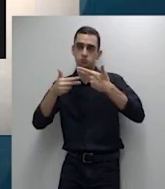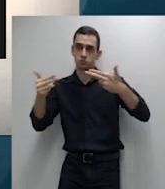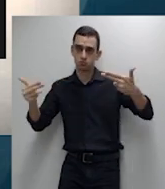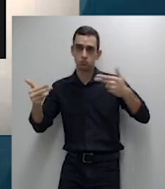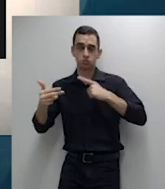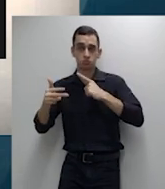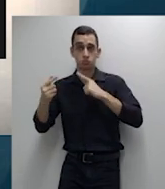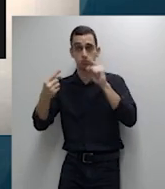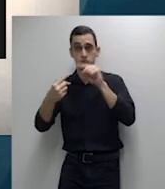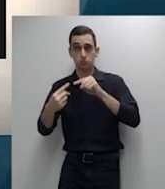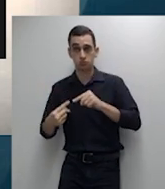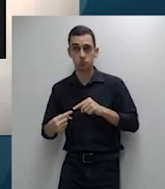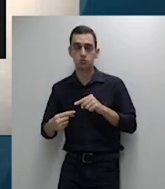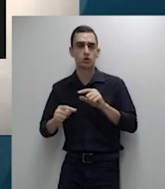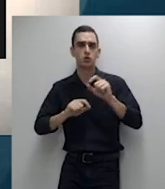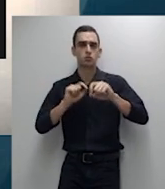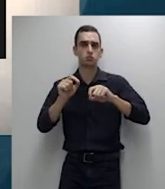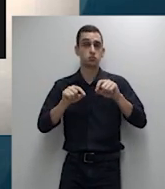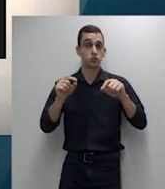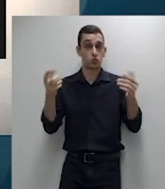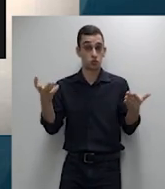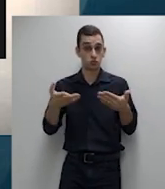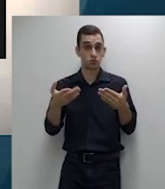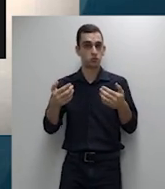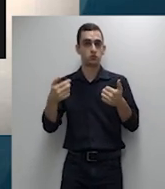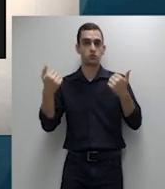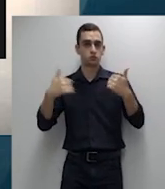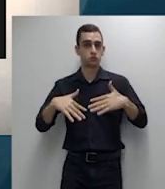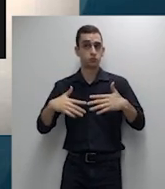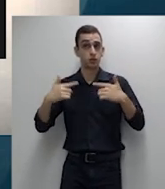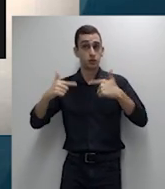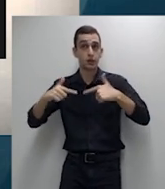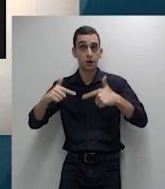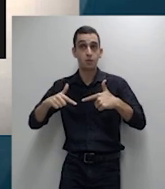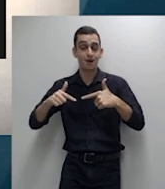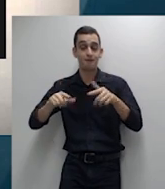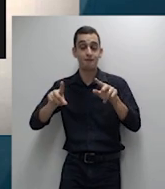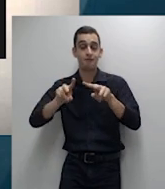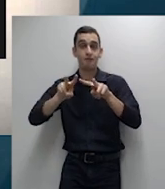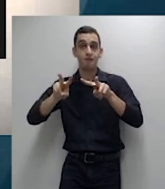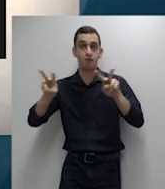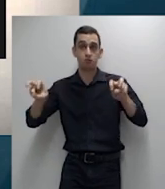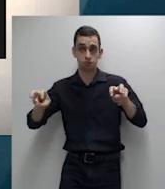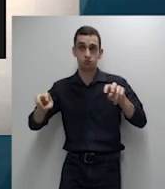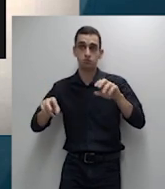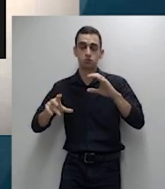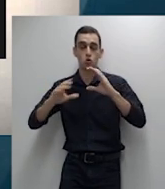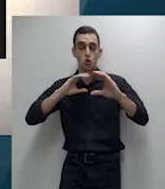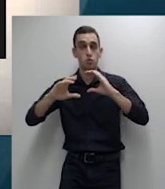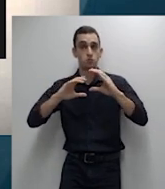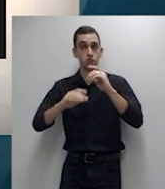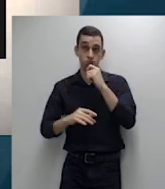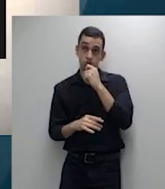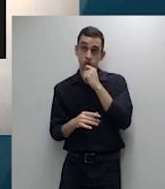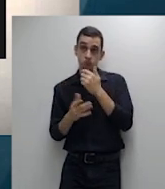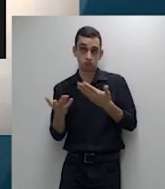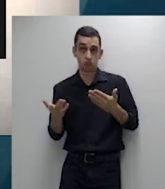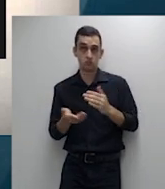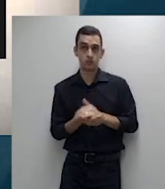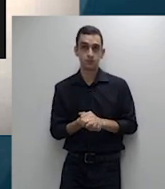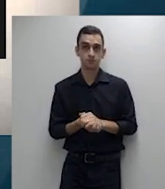ponto é que serviço de comunicação não é natural constatação já seria suficiente para